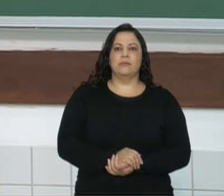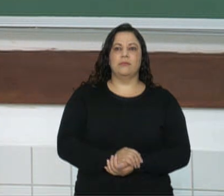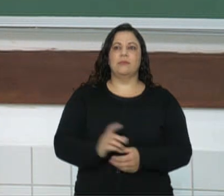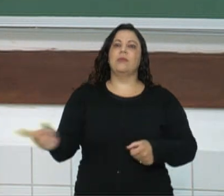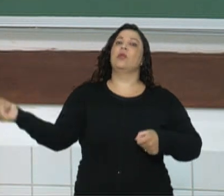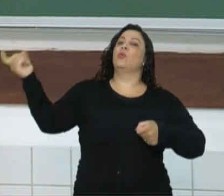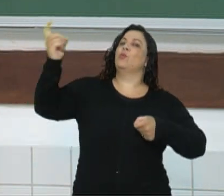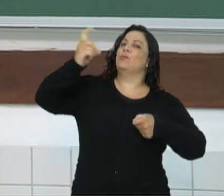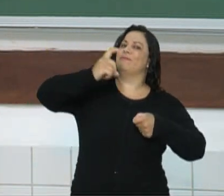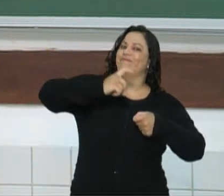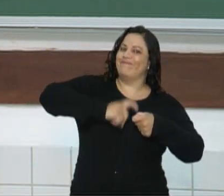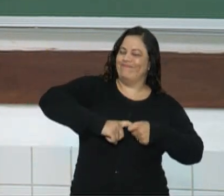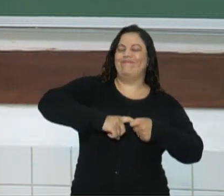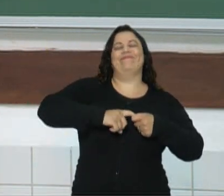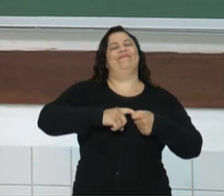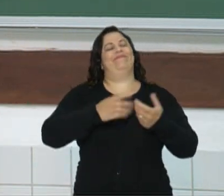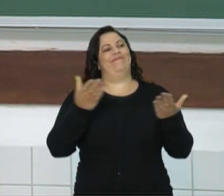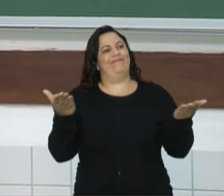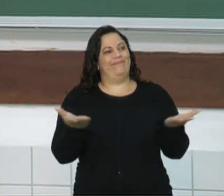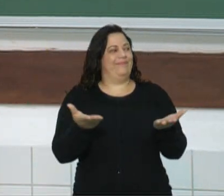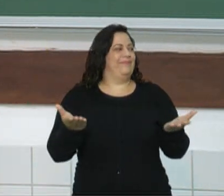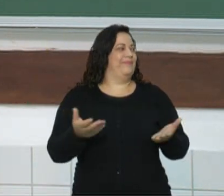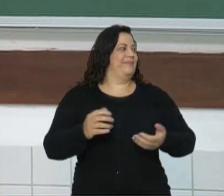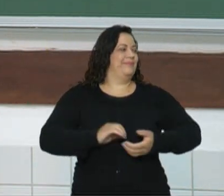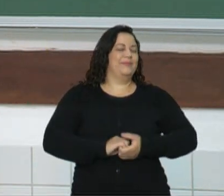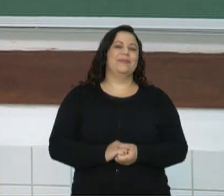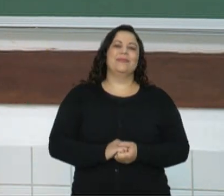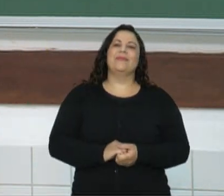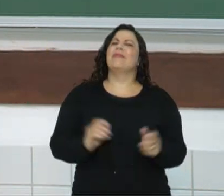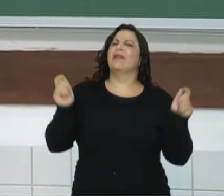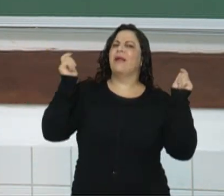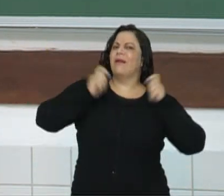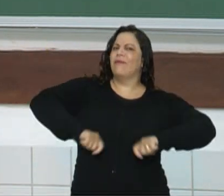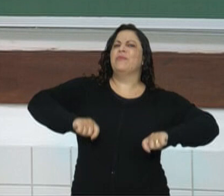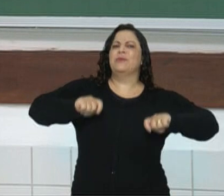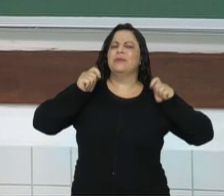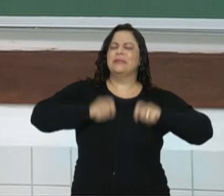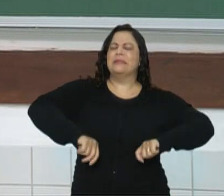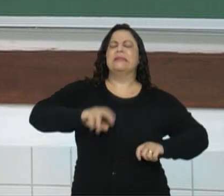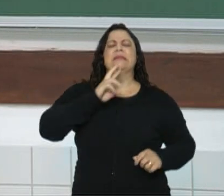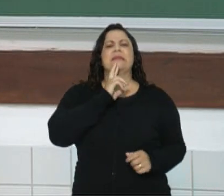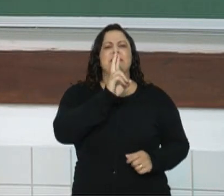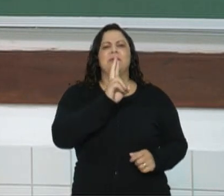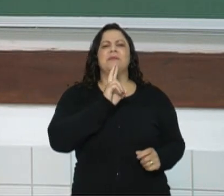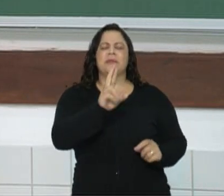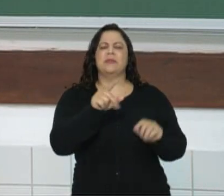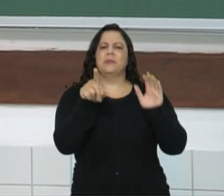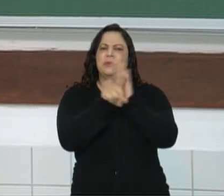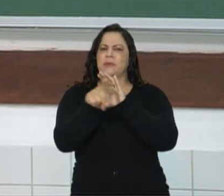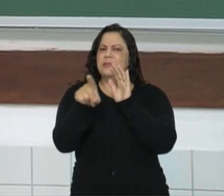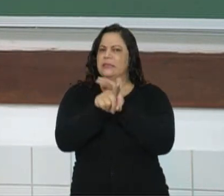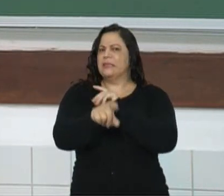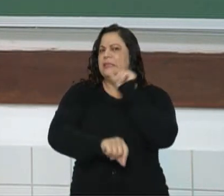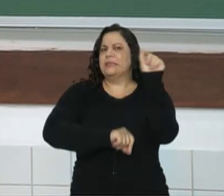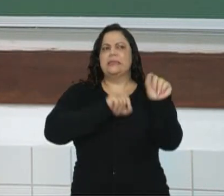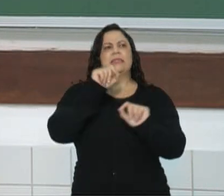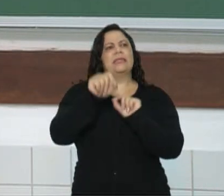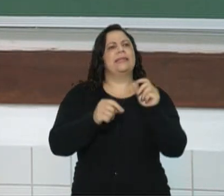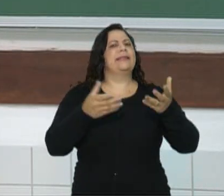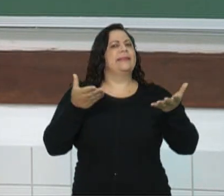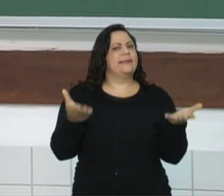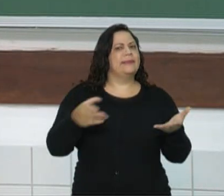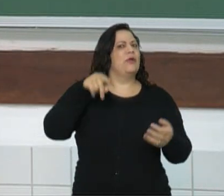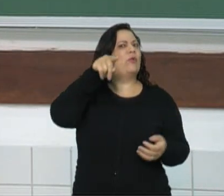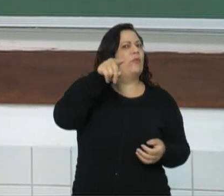Voltando aqui, estudante. Então vamos ver a possível resposta a essa questão e, obviamente, como você